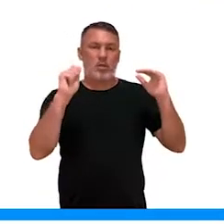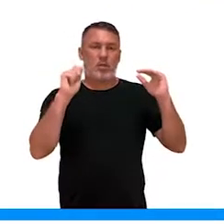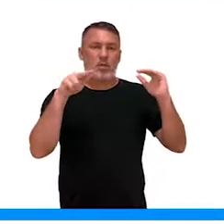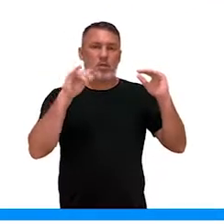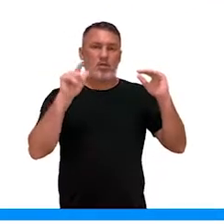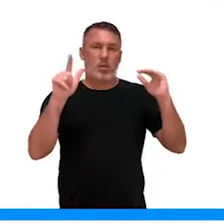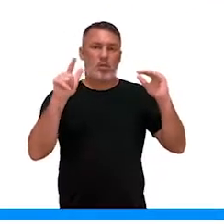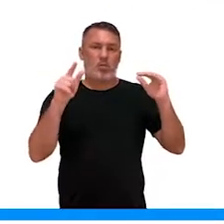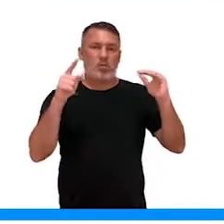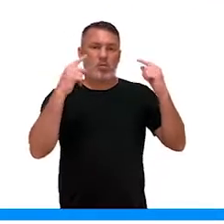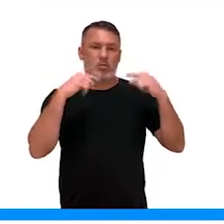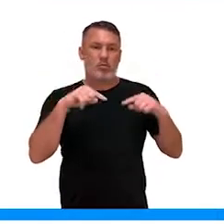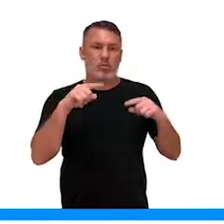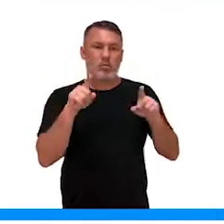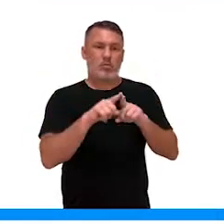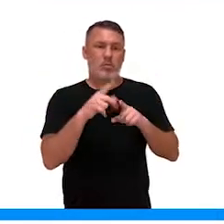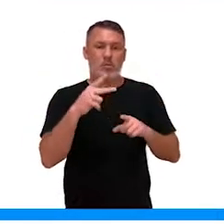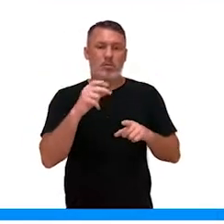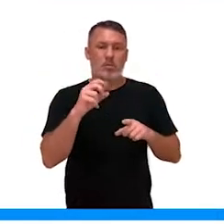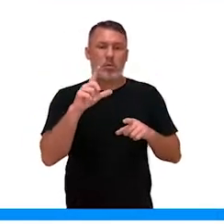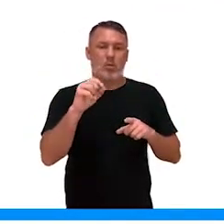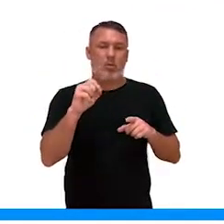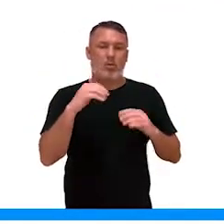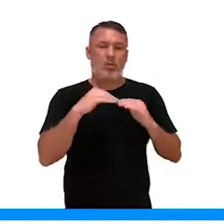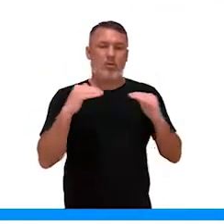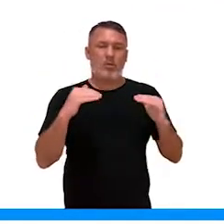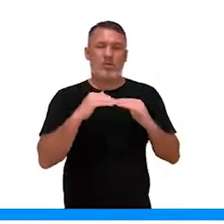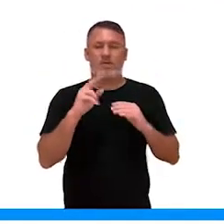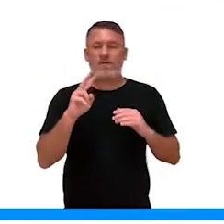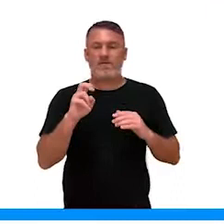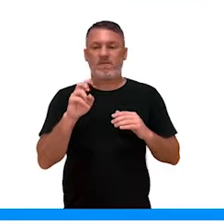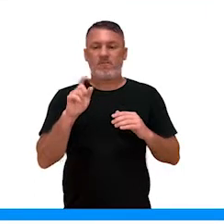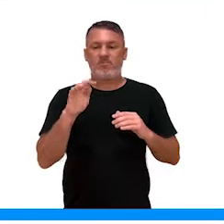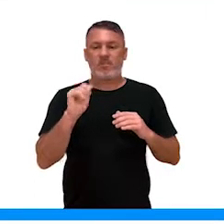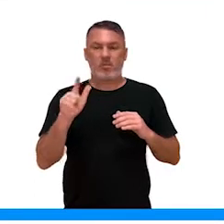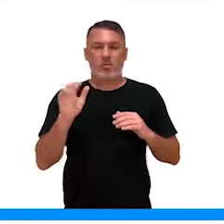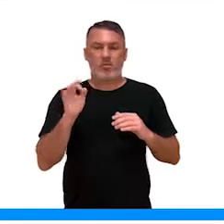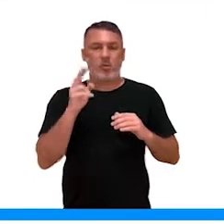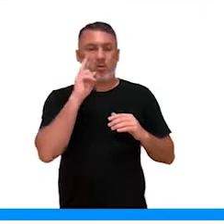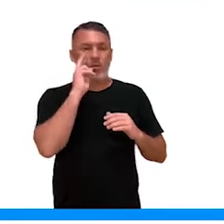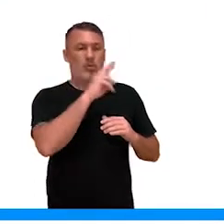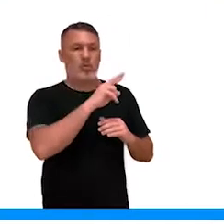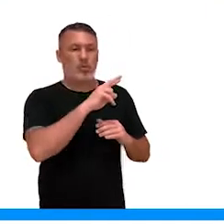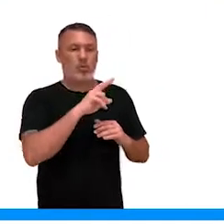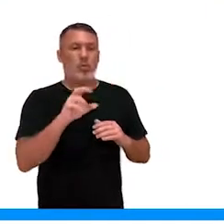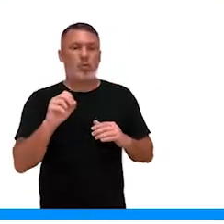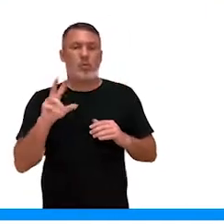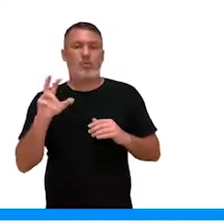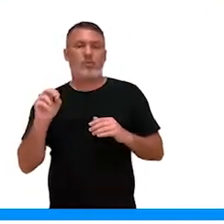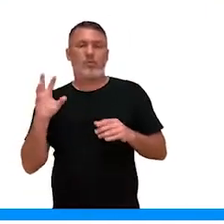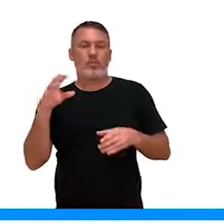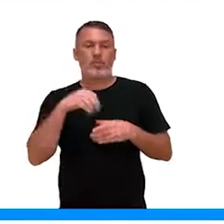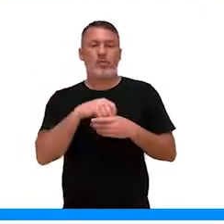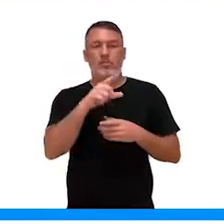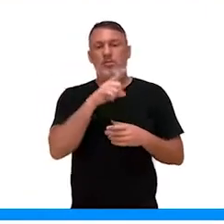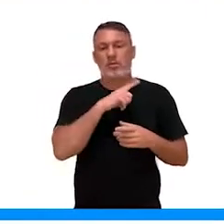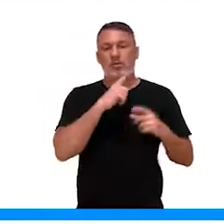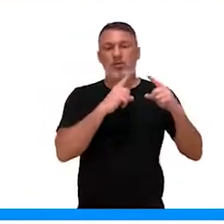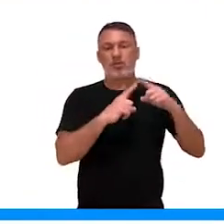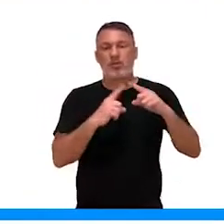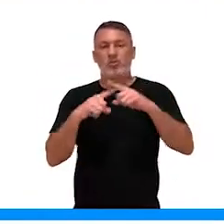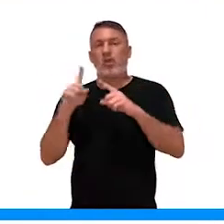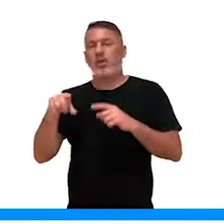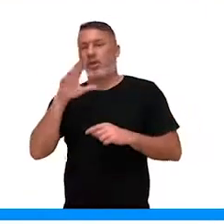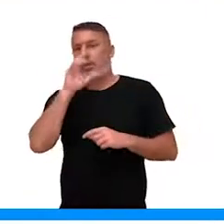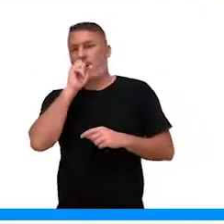polo chamado de polo animal e tem um polo que é chamado de polo vegetal. Olhem para o ovo